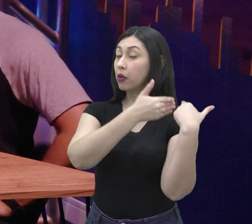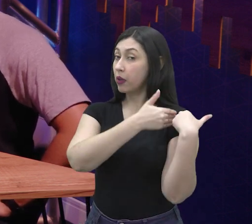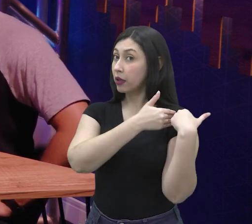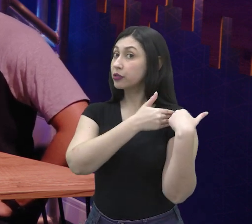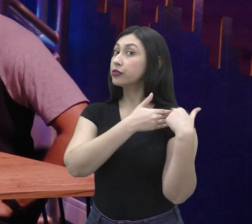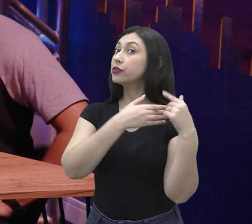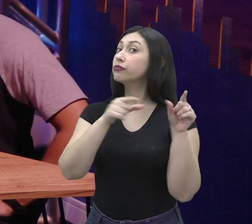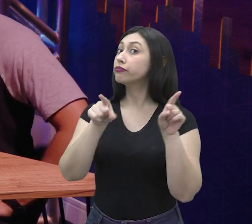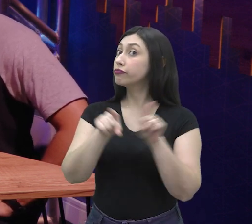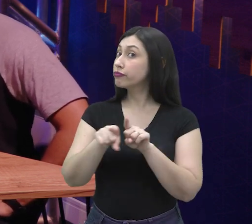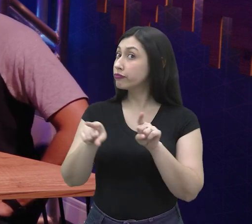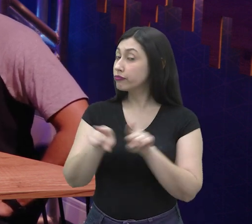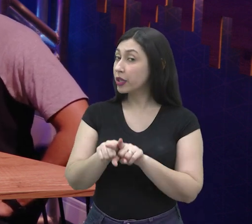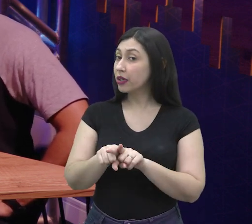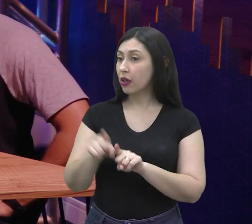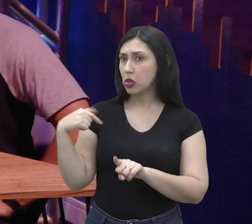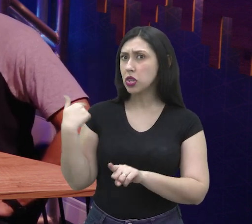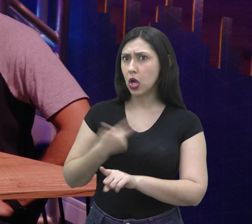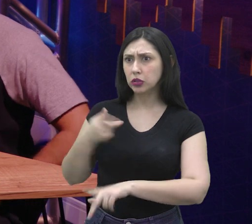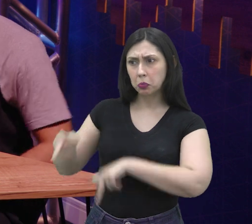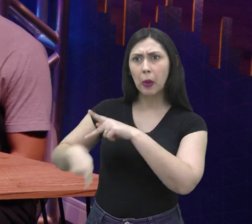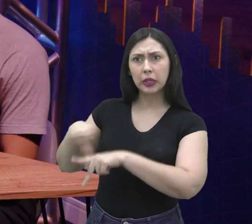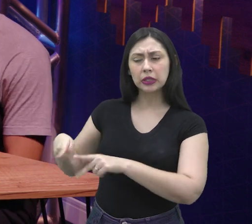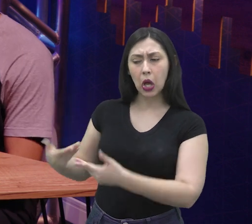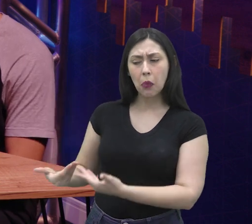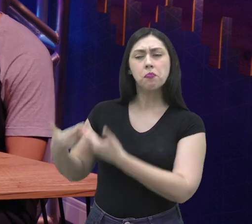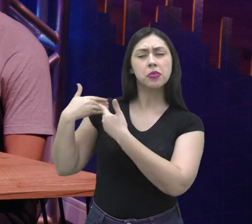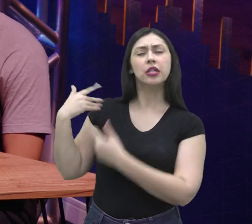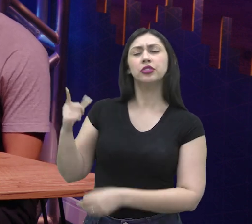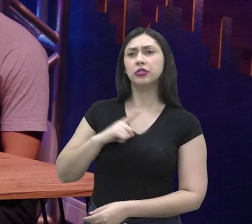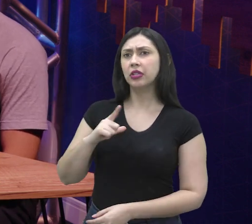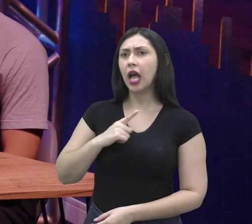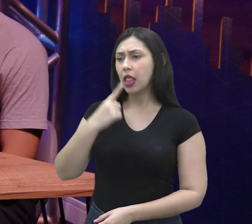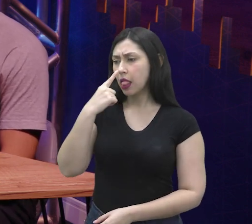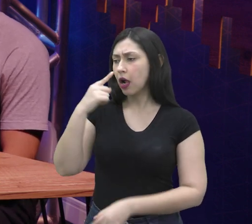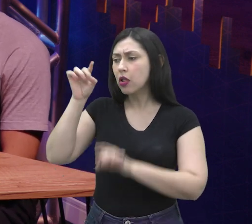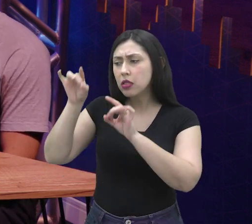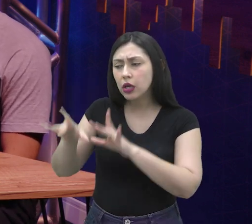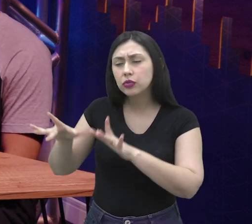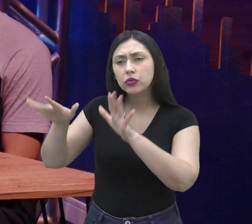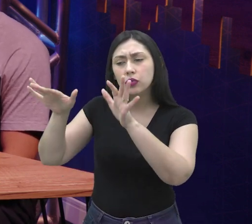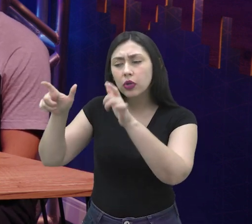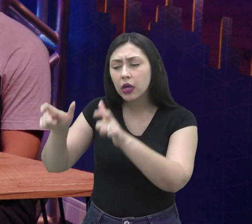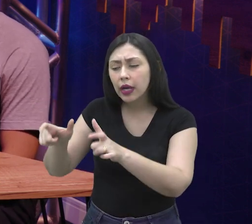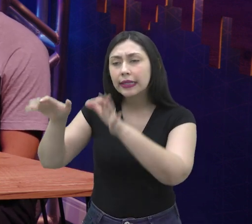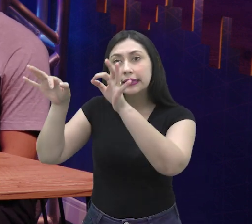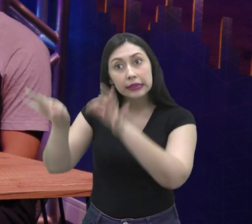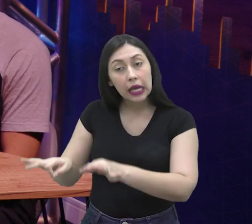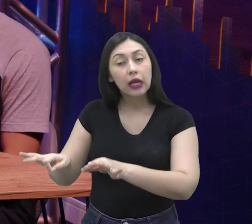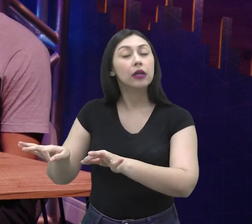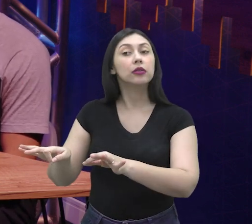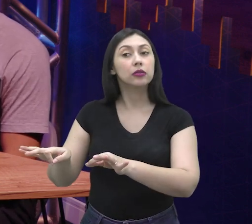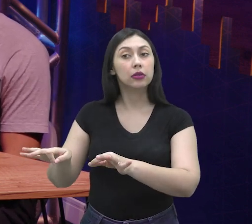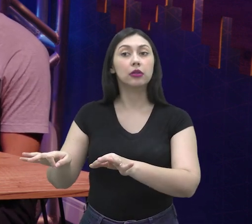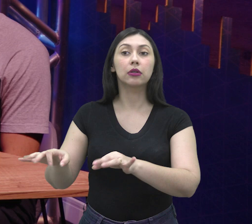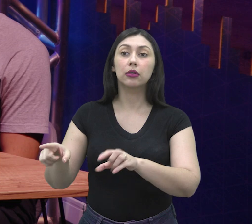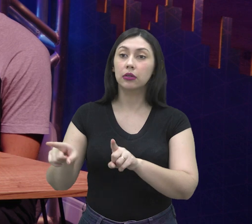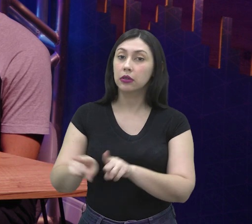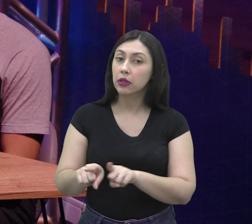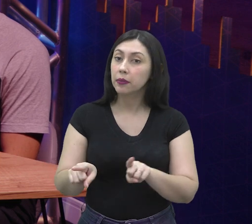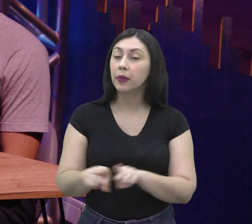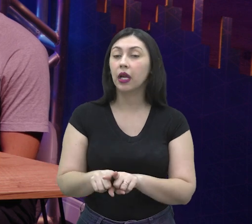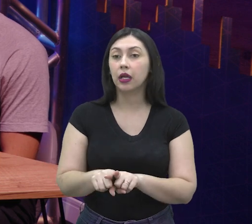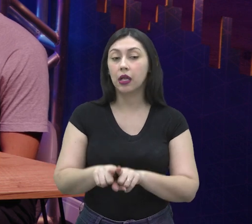a isso, além da gente, população, de ter consciência, de não ficar jogando lixo em lugar inadequado e